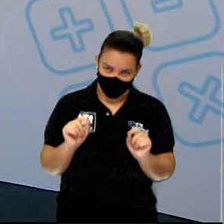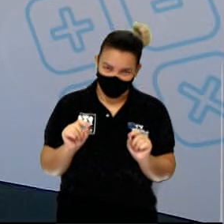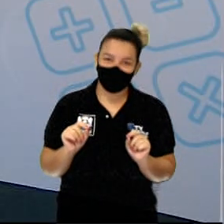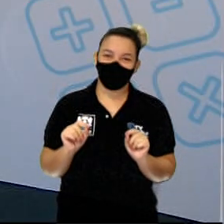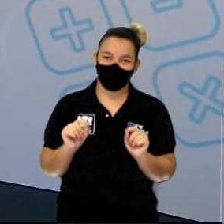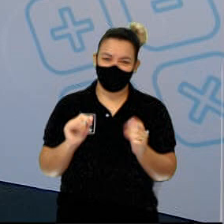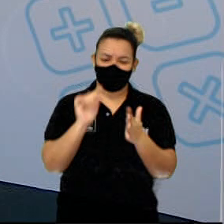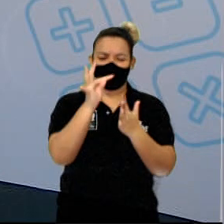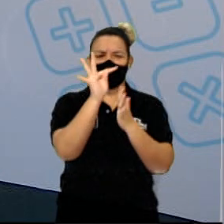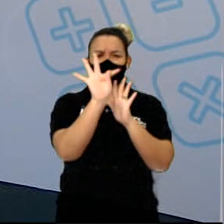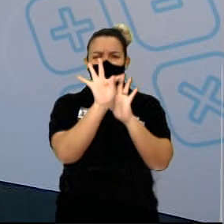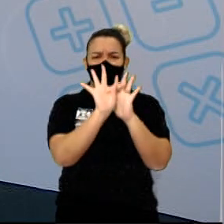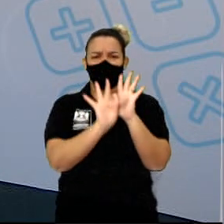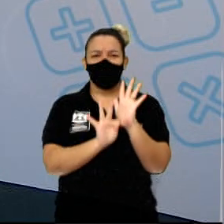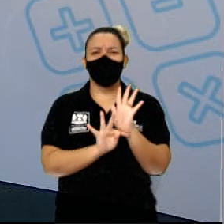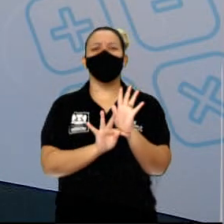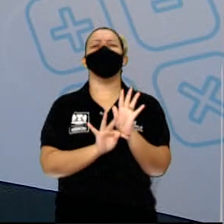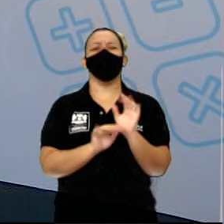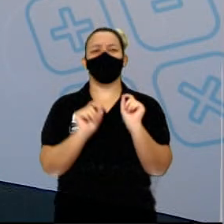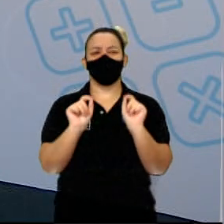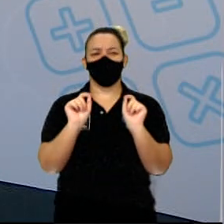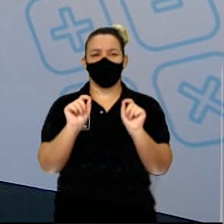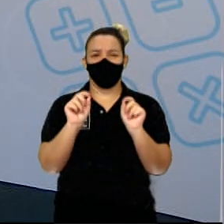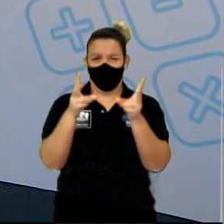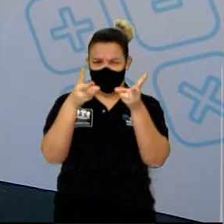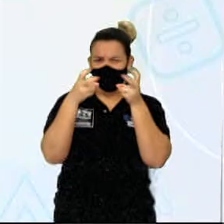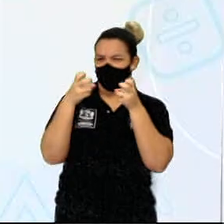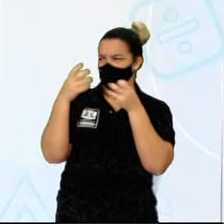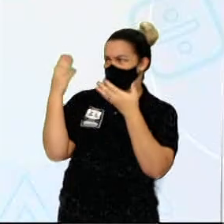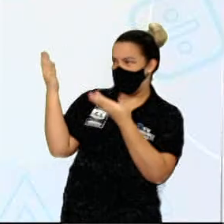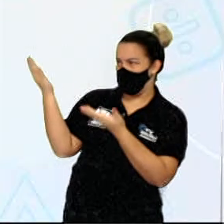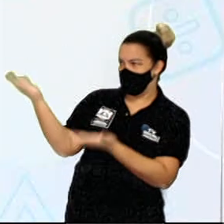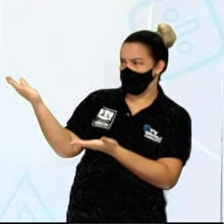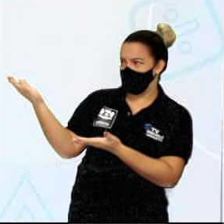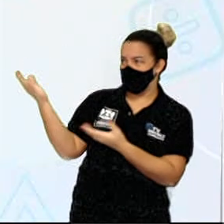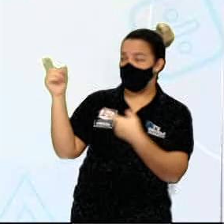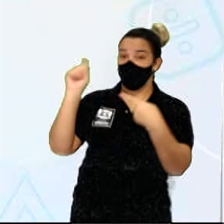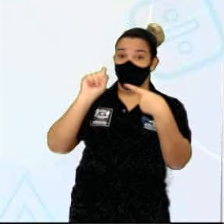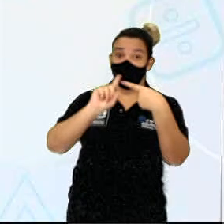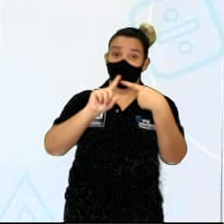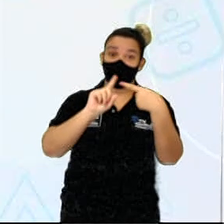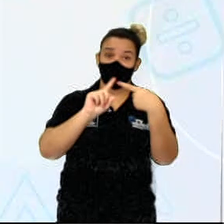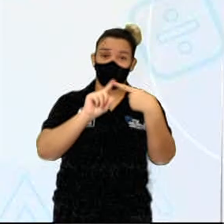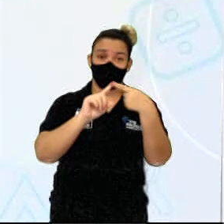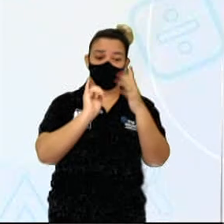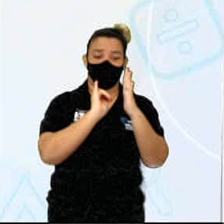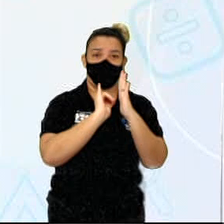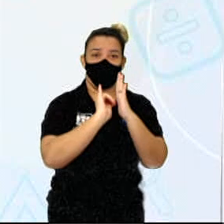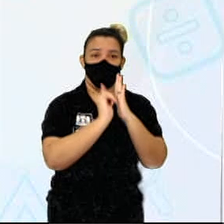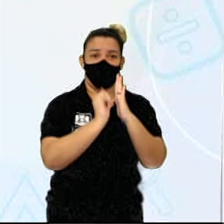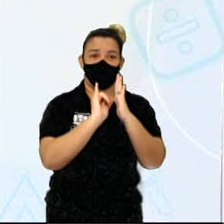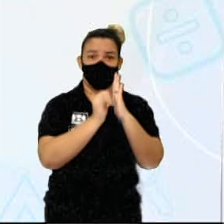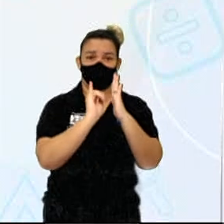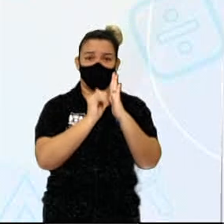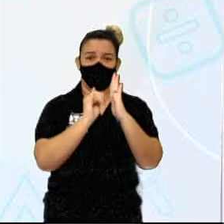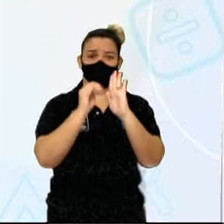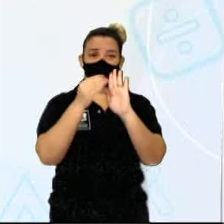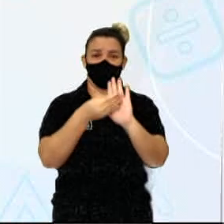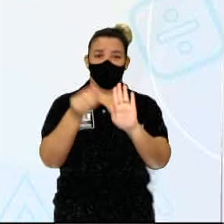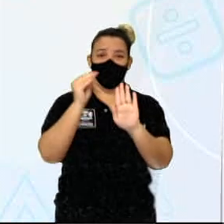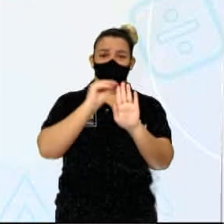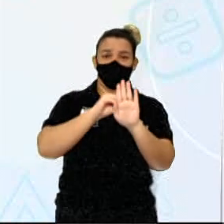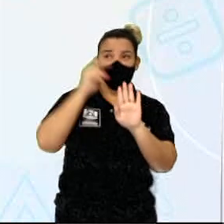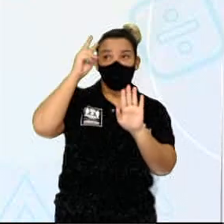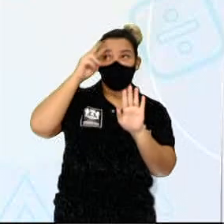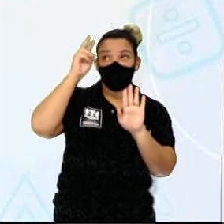com que ela seja considerada uma fábula? Vamos dar uma olhada aqui. Em primeiro lugar, ela é uma narrativa alegórica e ficcional. Ficcional